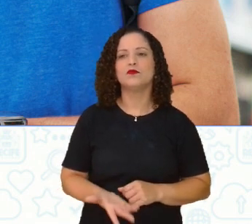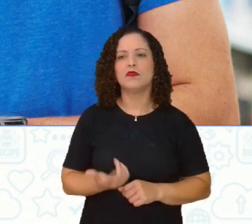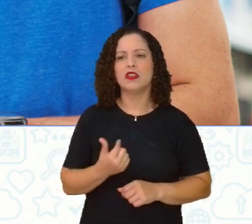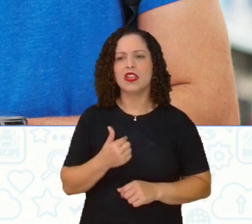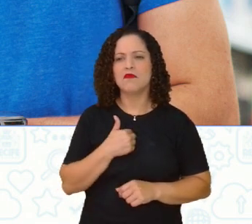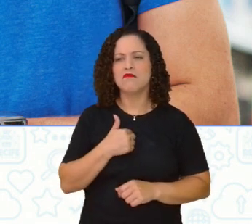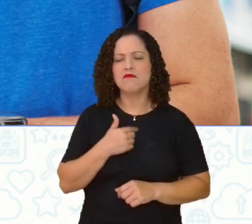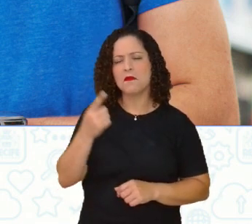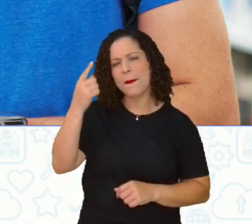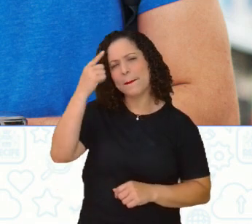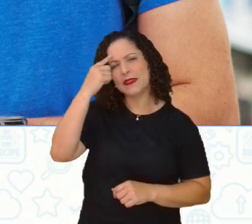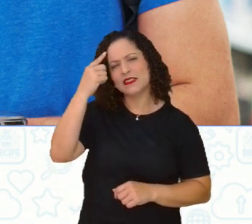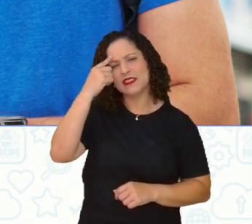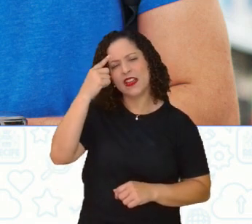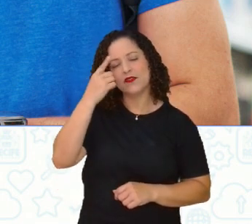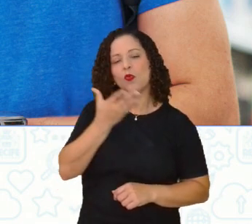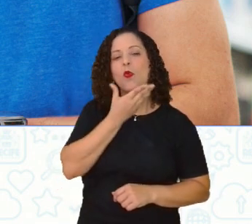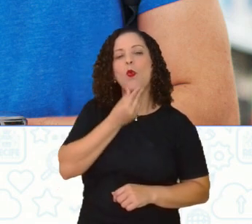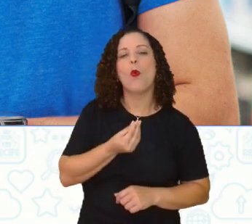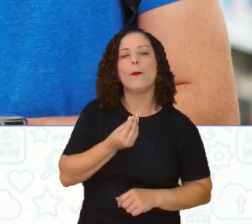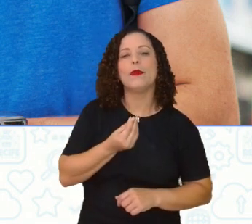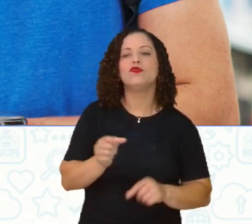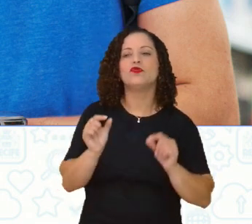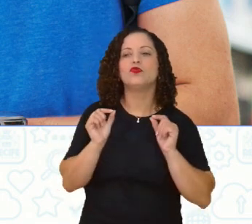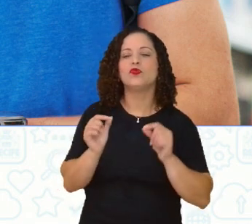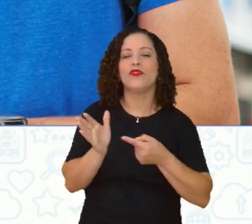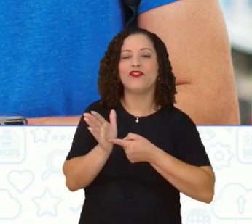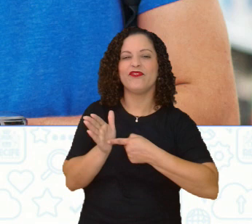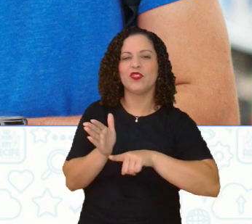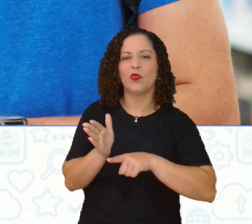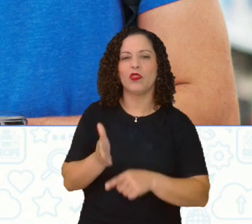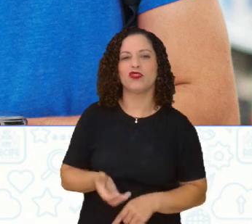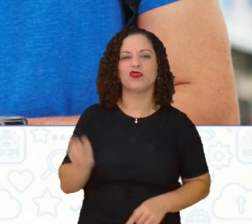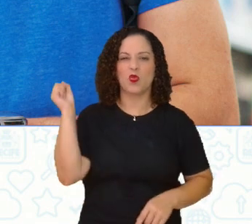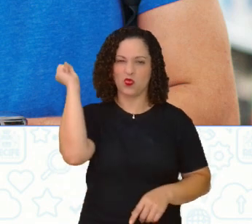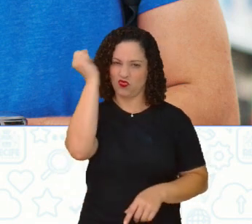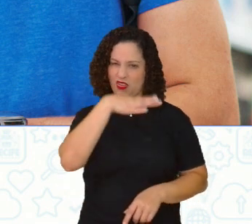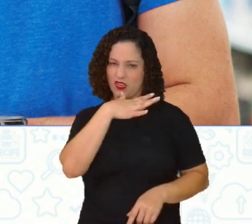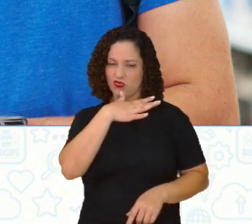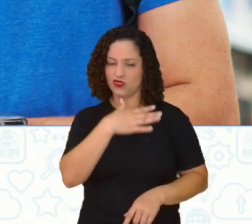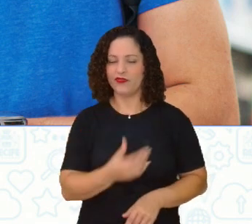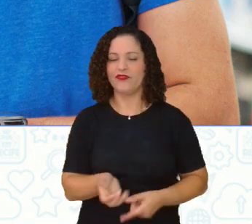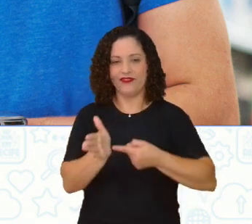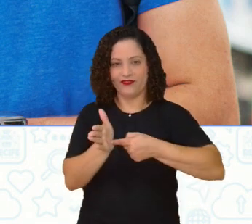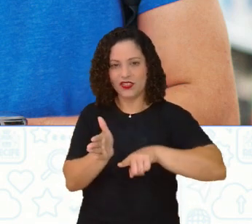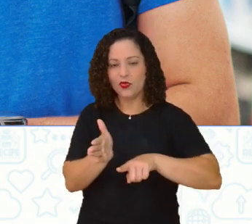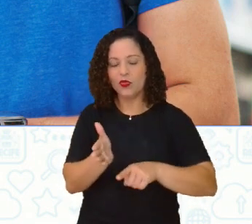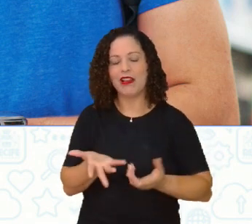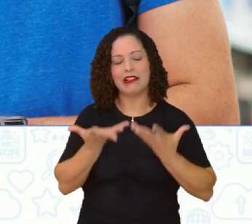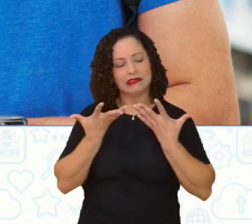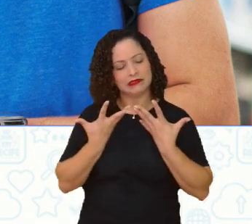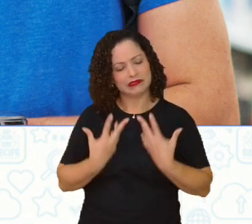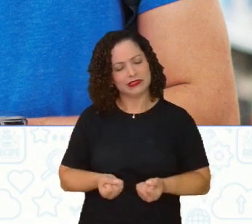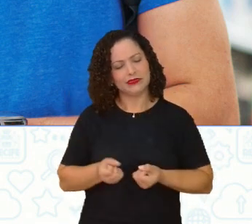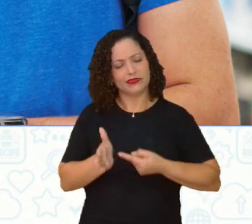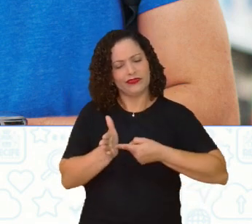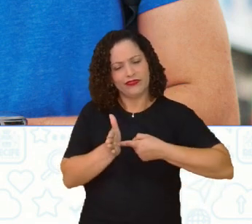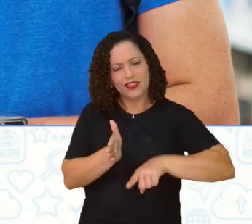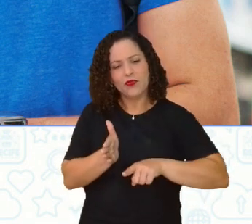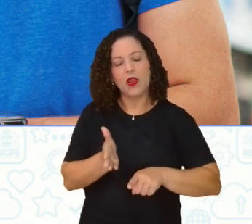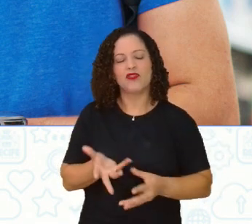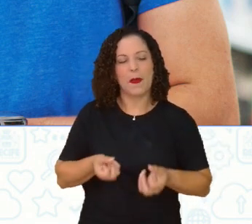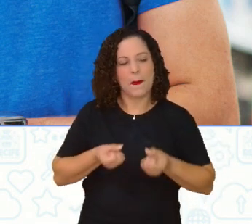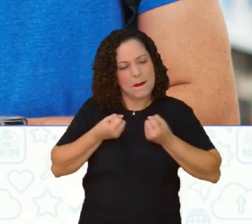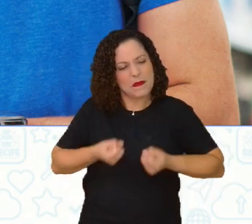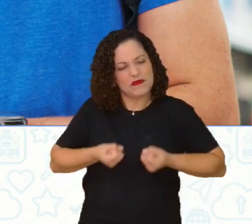declamadores, vírgula, grosseiros, cansativos, vírgula, pesados,